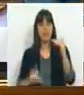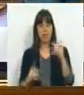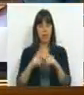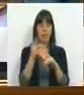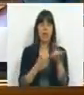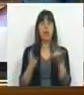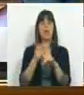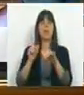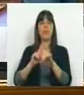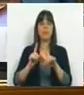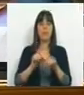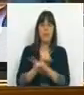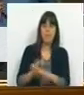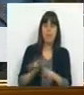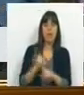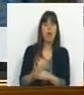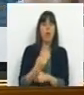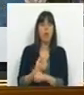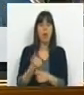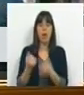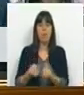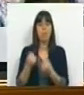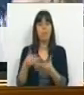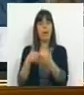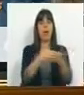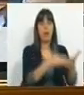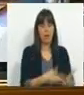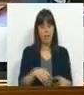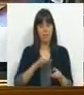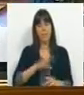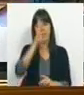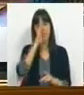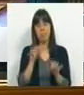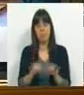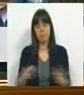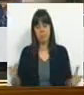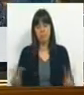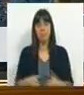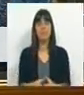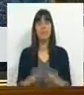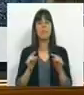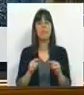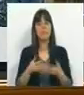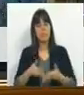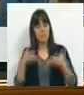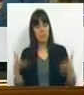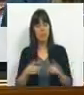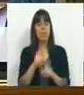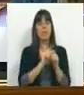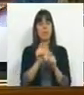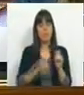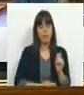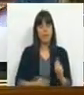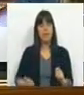pelo aumento dos níveis de privação. Senhor Ministro, este alargamento do subsídio